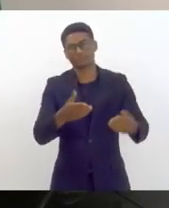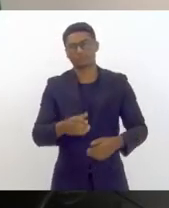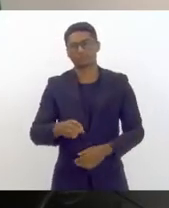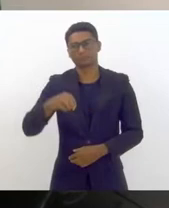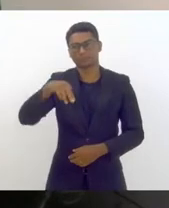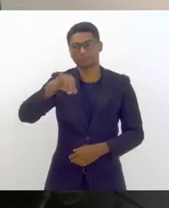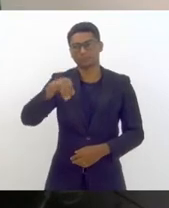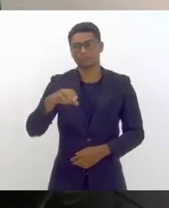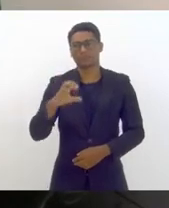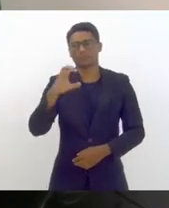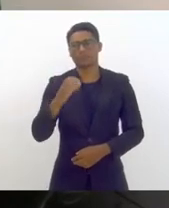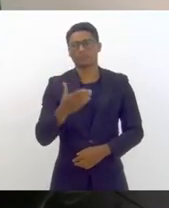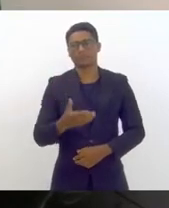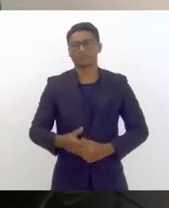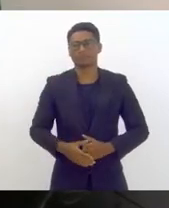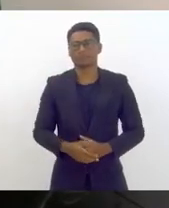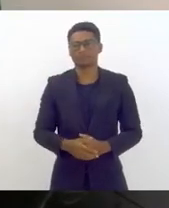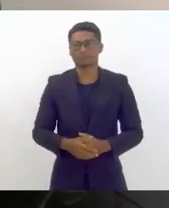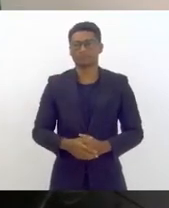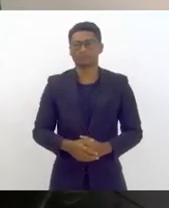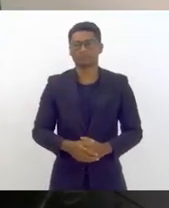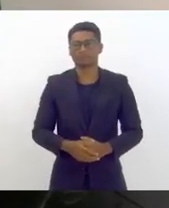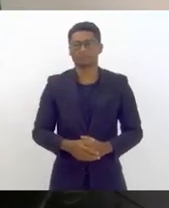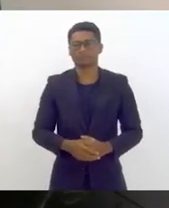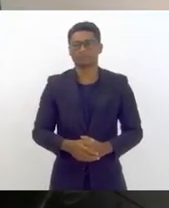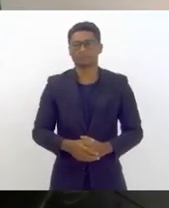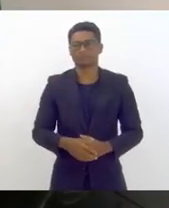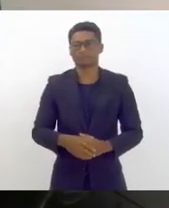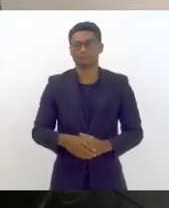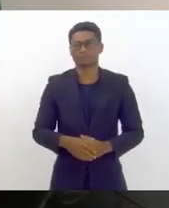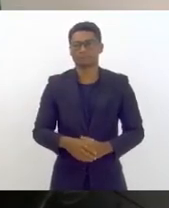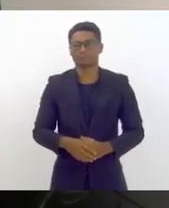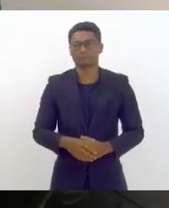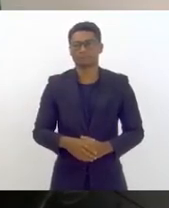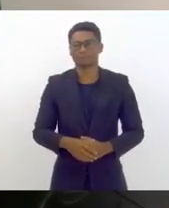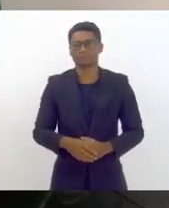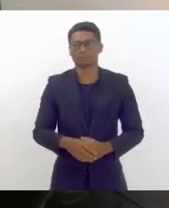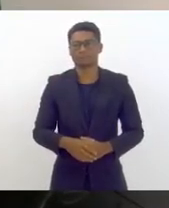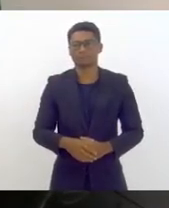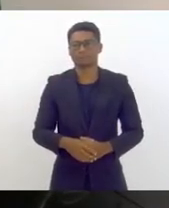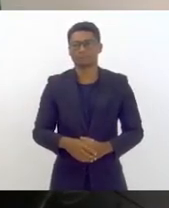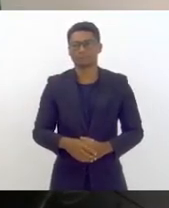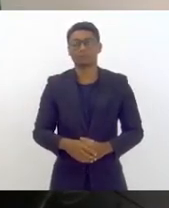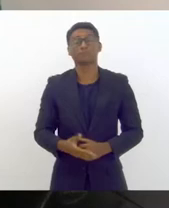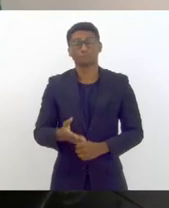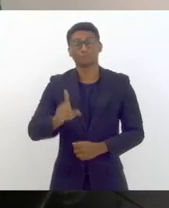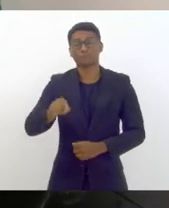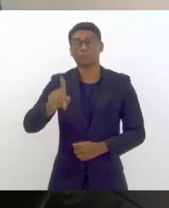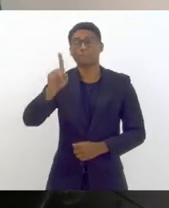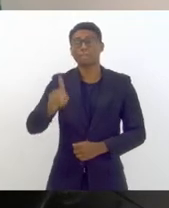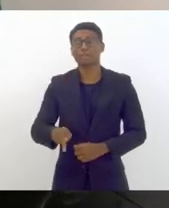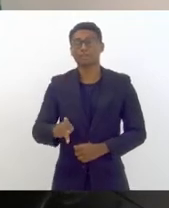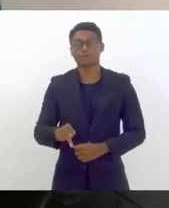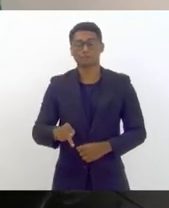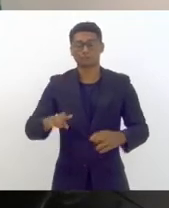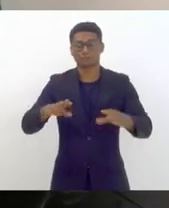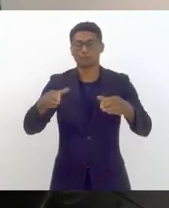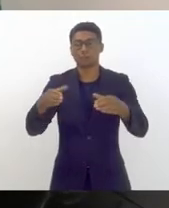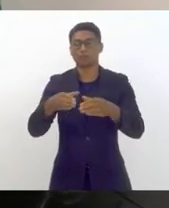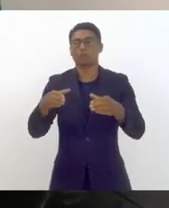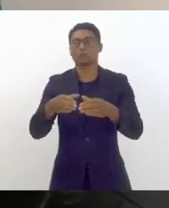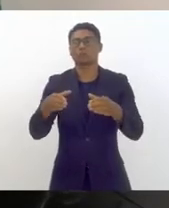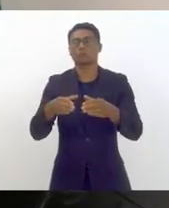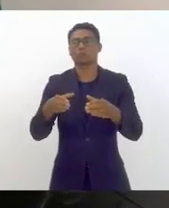Carlos Mink. Olha, queria primeiro, Presidente da Rodrigo Amorim. Frente